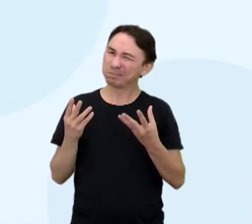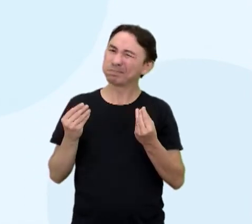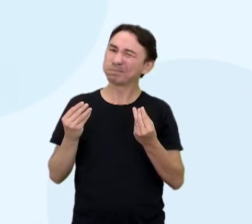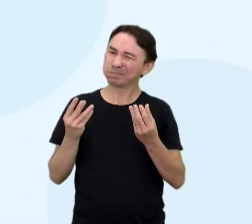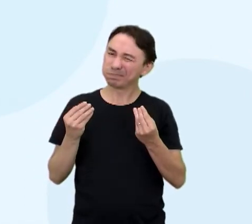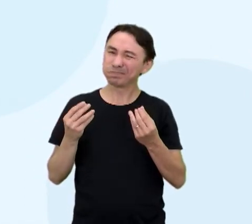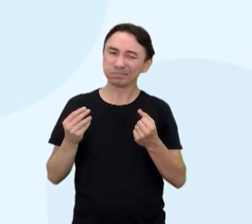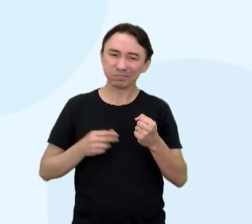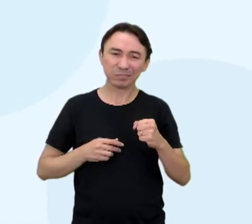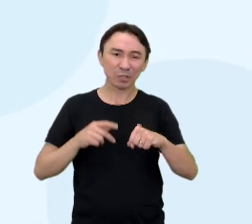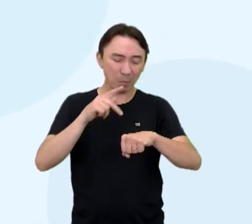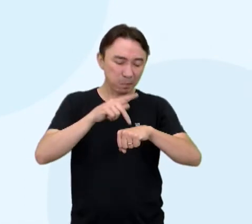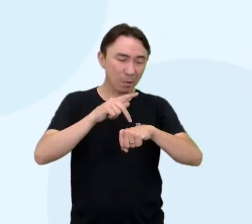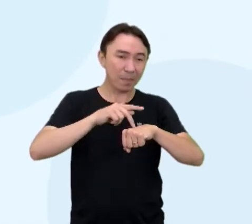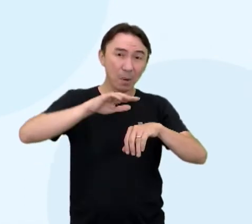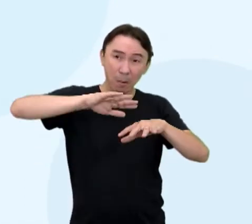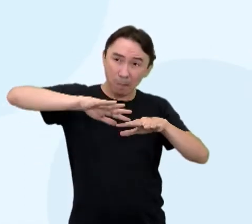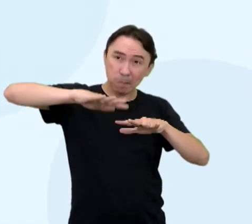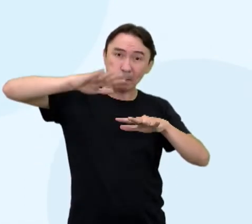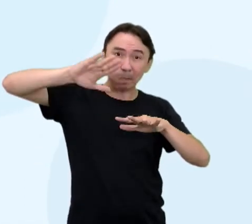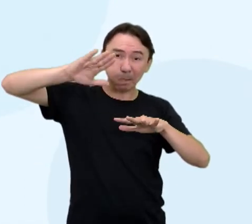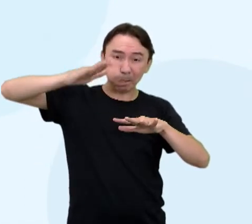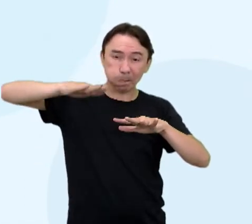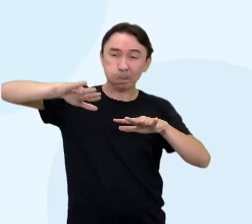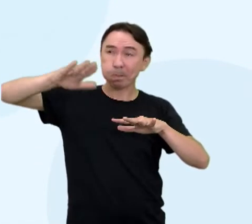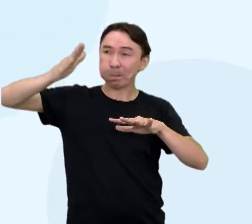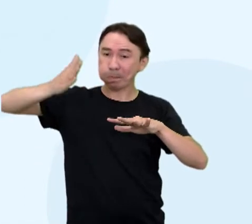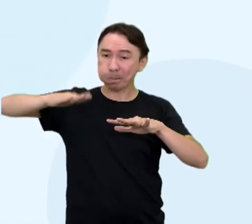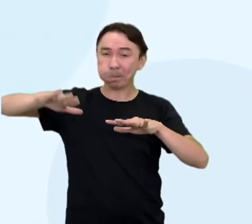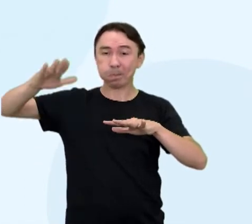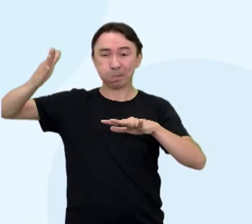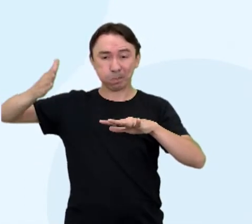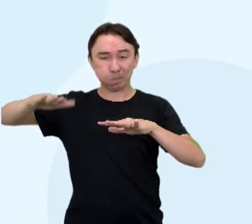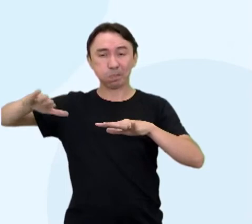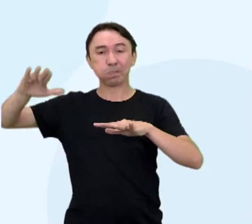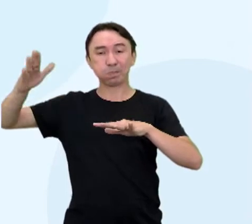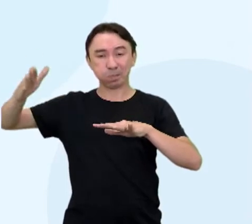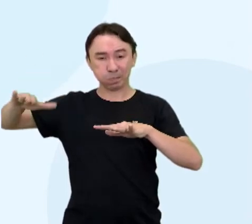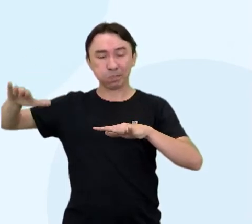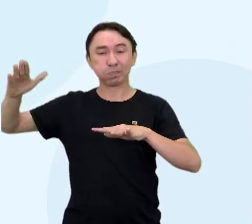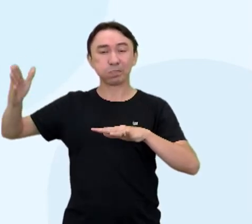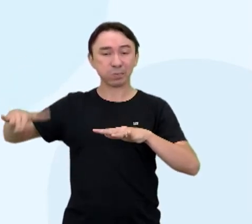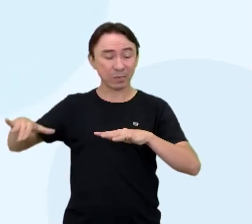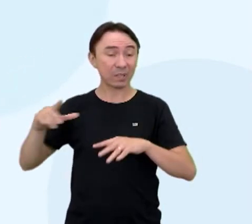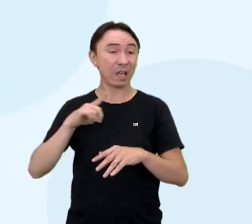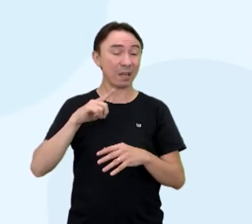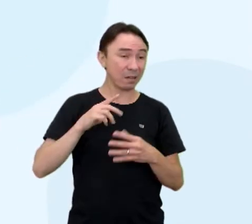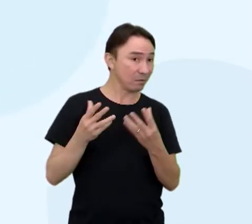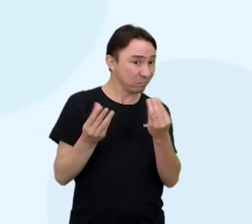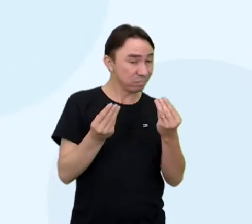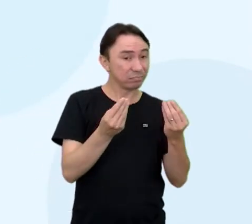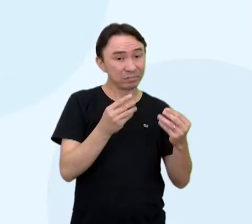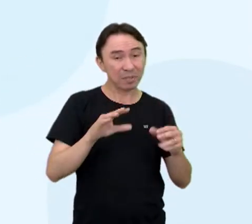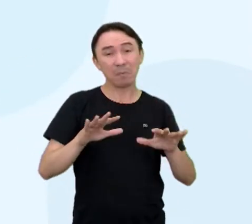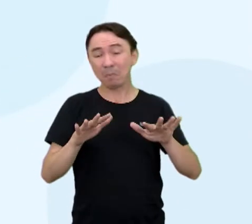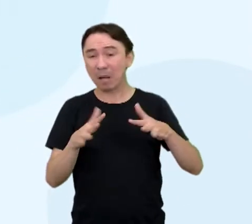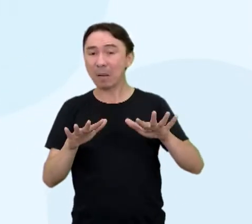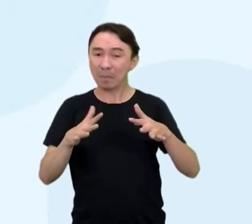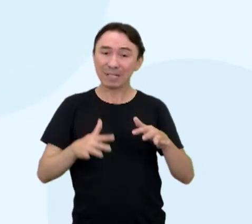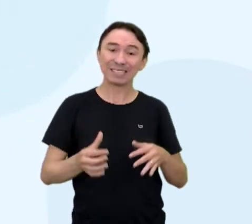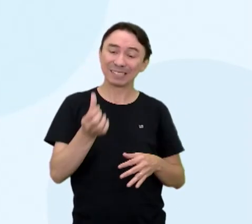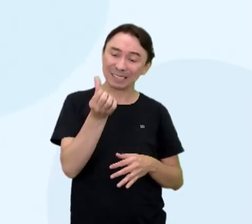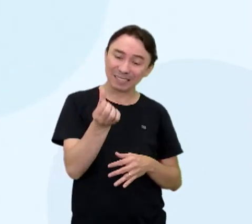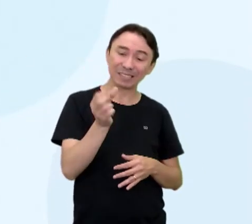verdade são de várias cordilheiras, tá? Tem várias cordilheiras aí se agrupando aí numa extensão de mais ou menos 65 mil